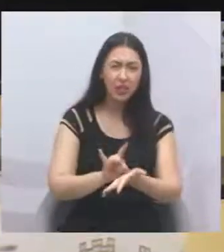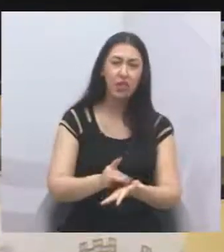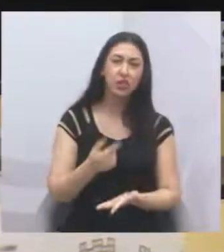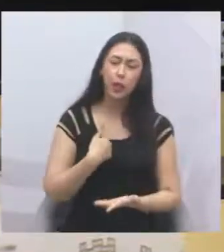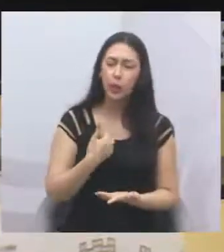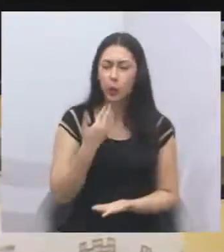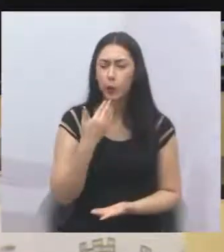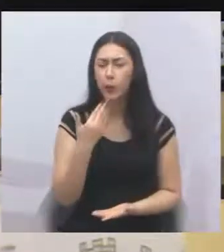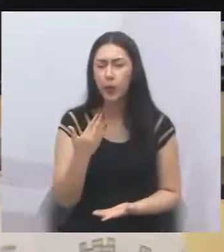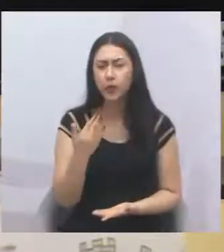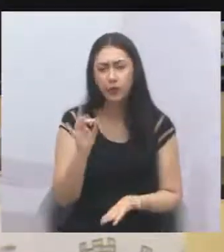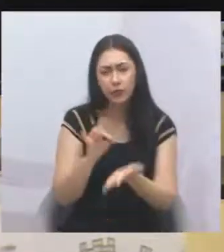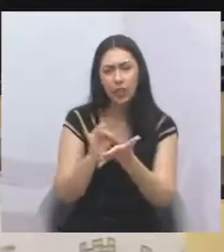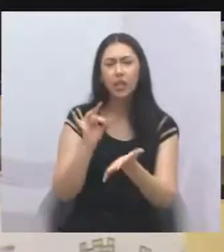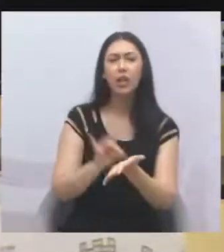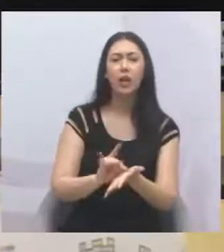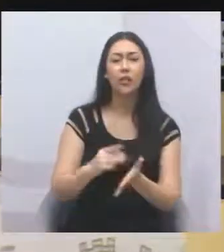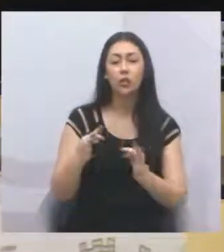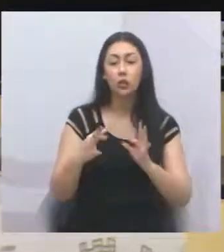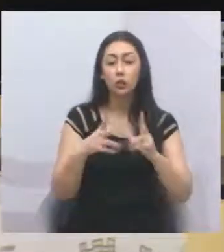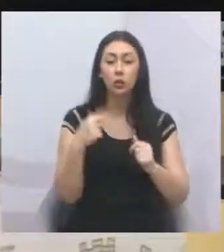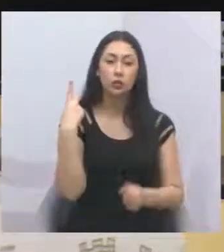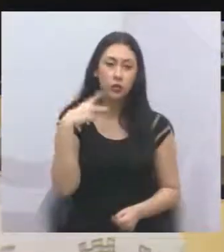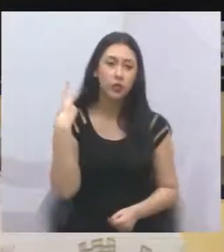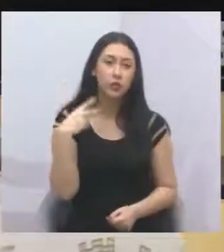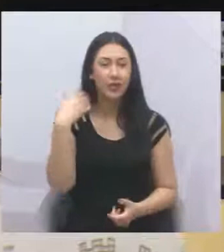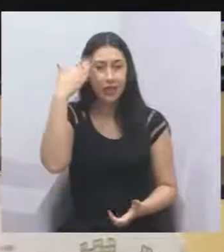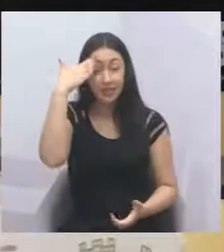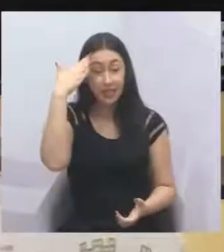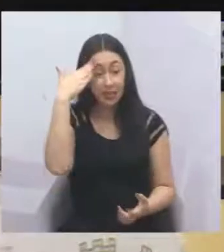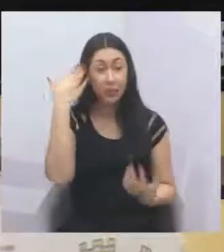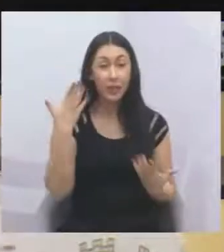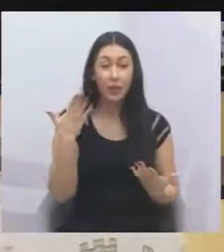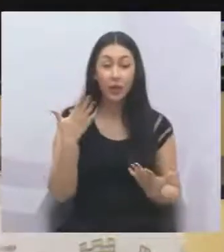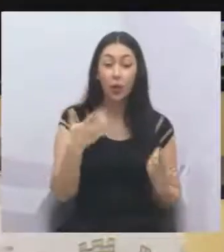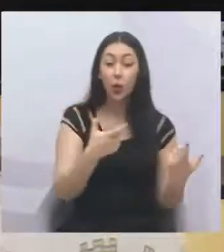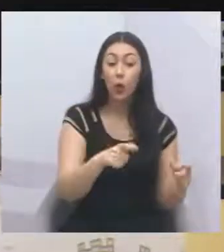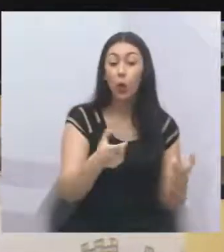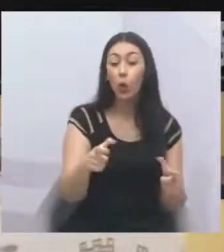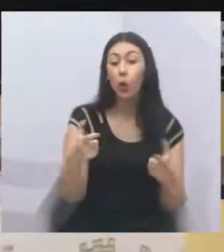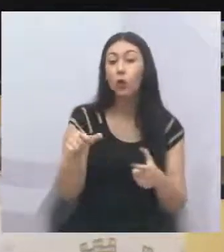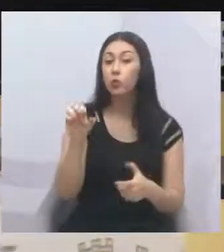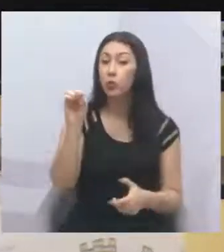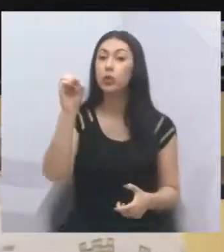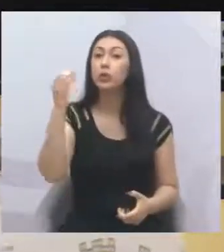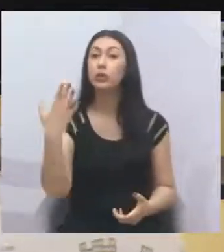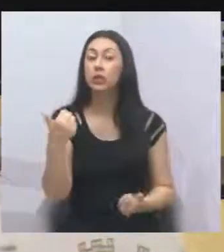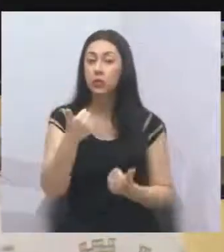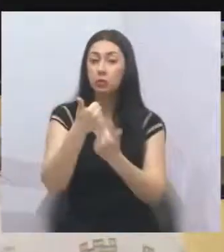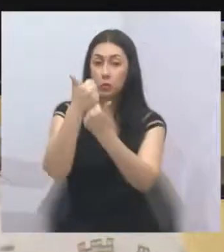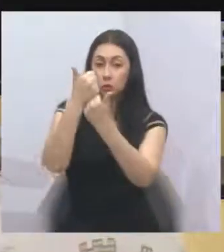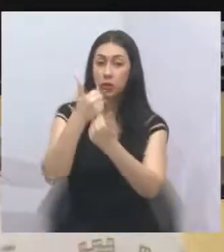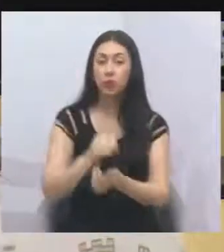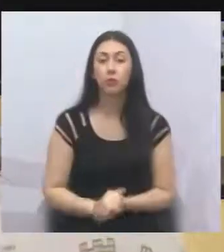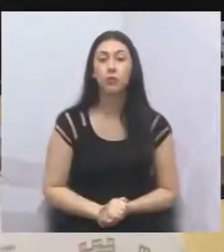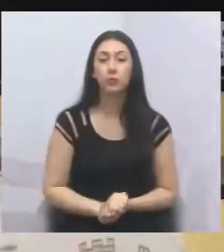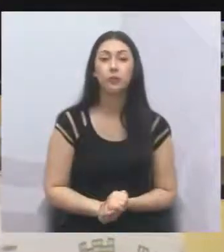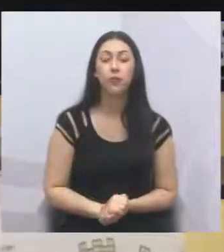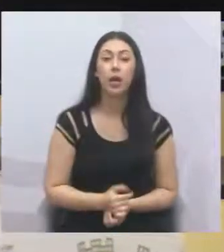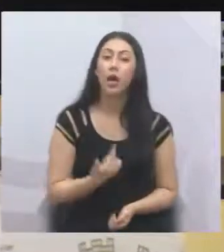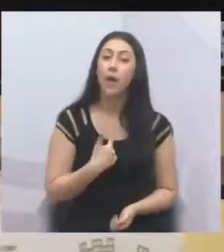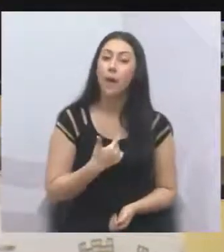vereador pede para poder todos os vereadores dessa casa saber onde será essa iluminação. Então, fica